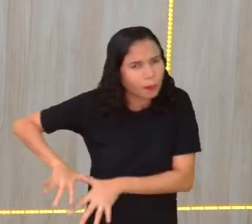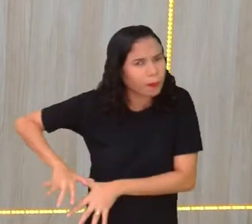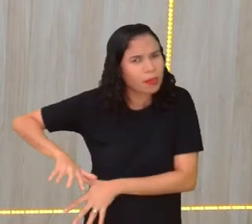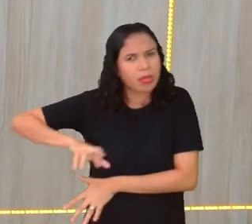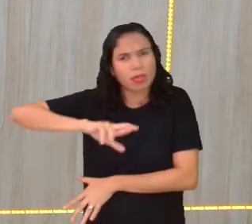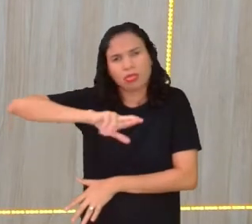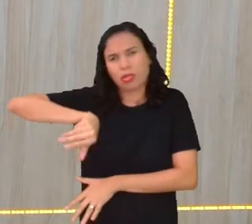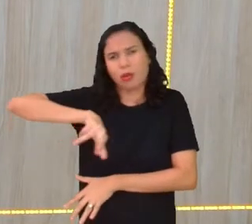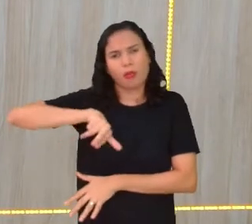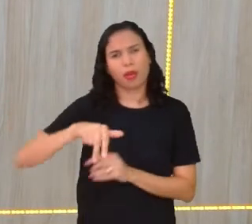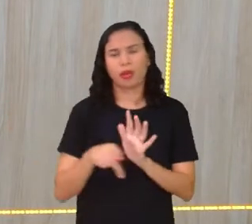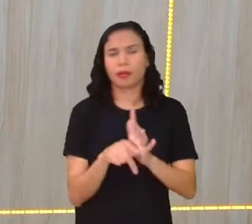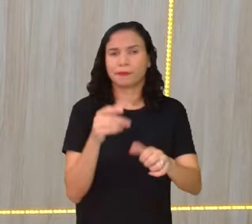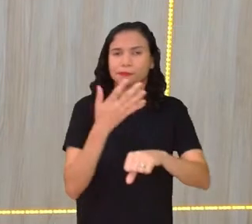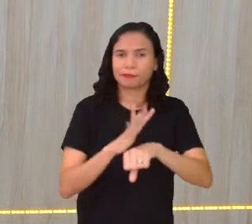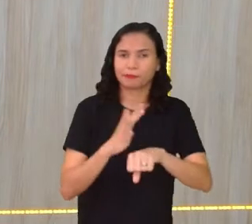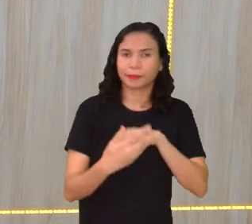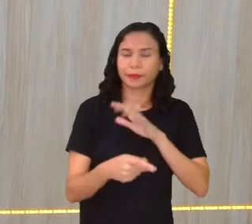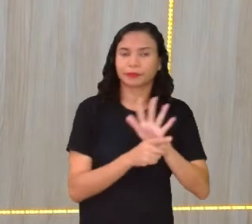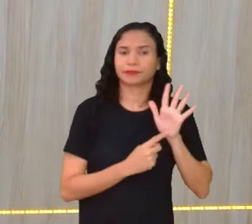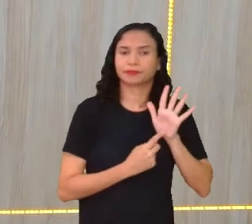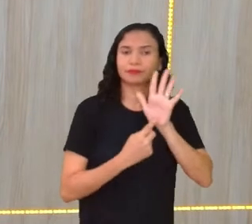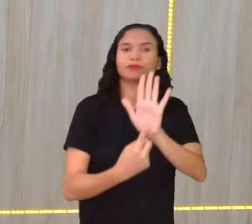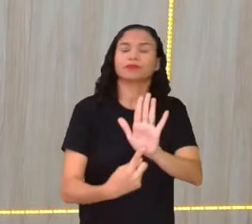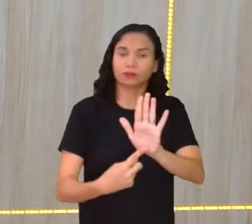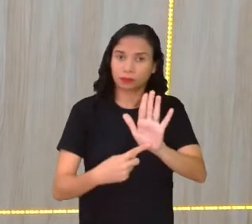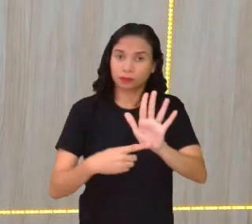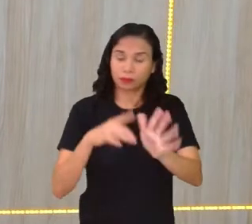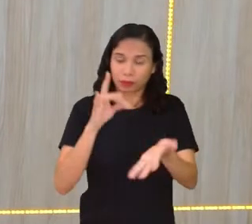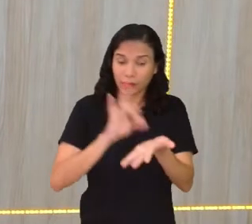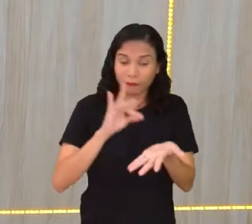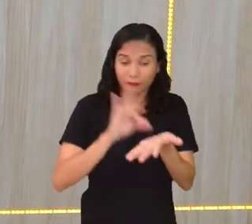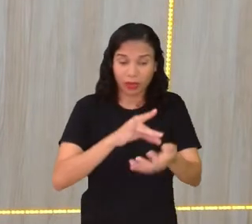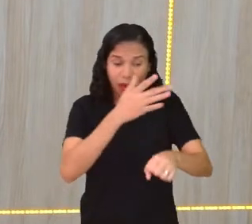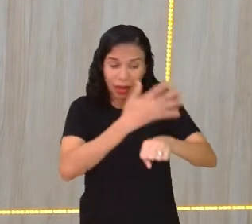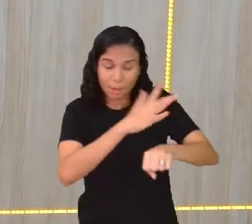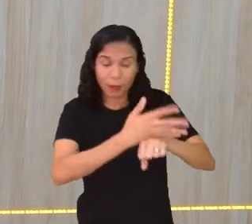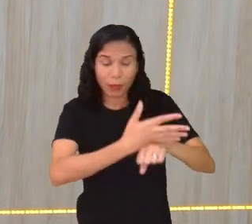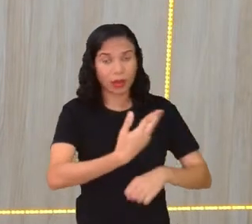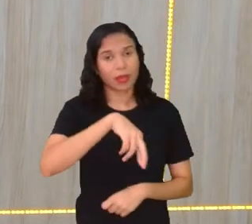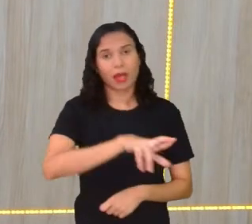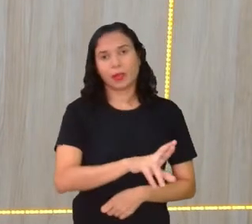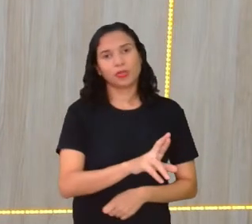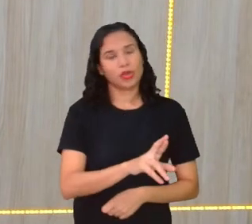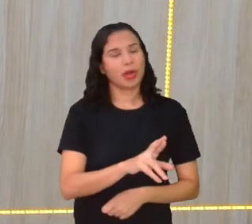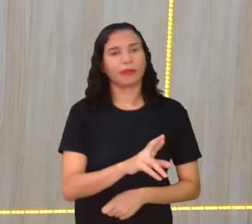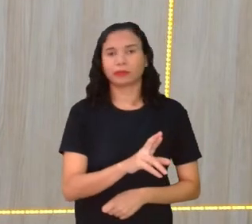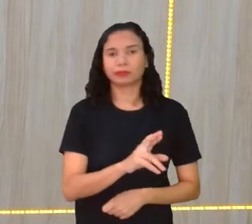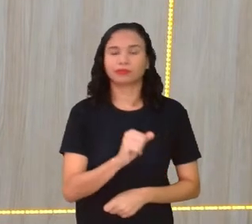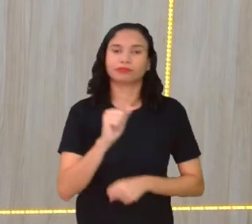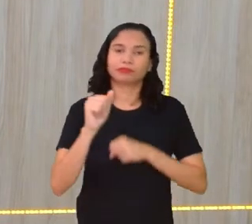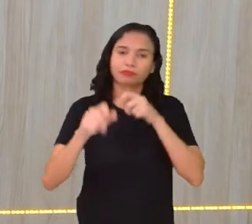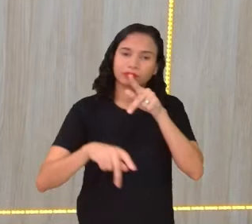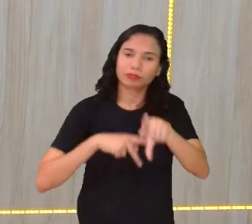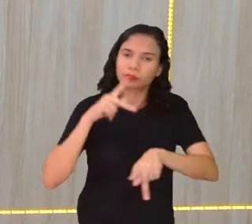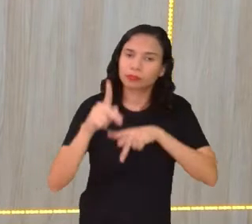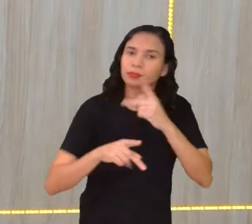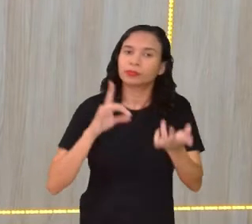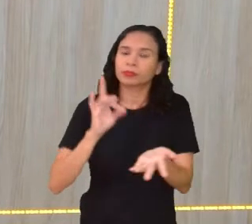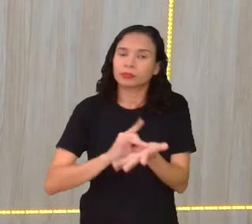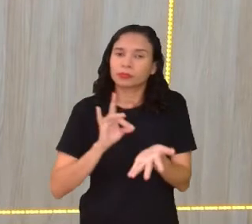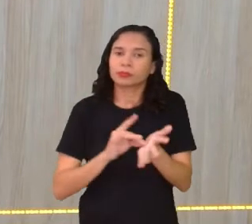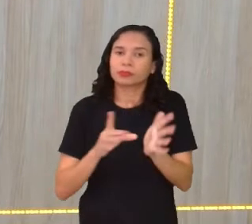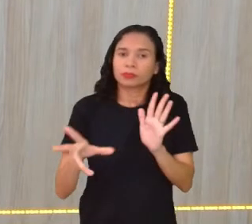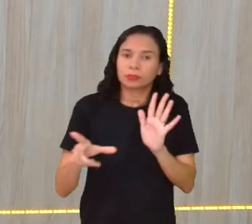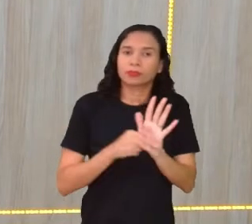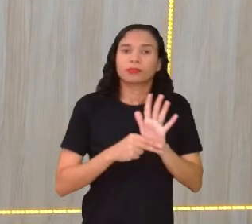necessariamente isso é a representação da maioria, né, desse povo que é